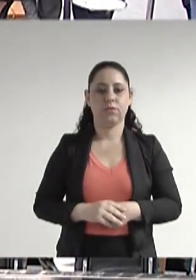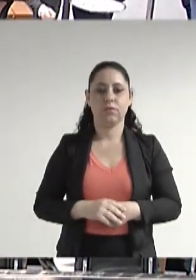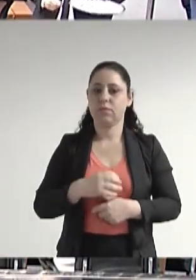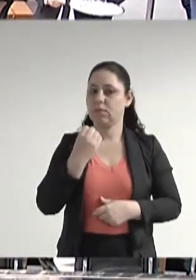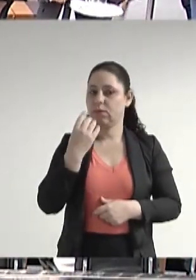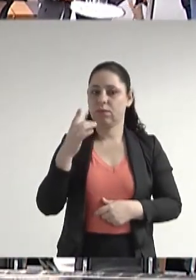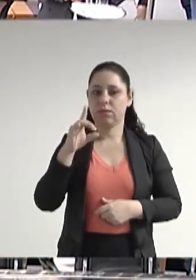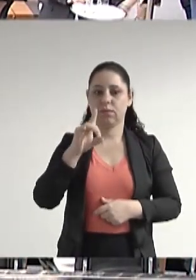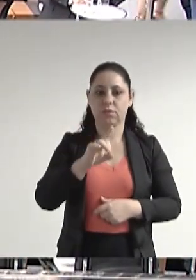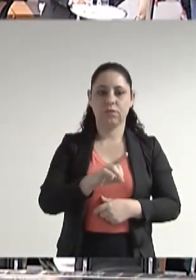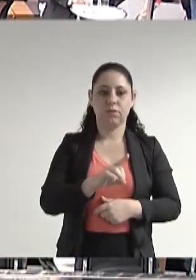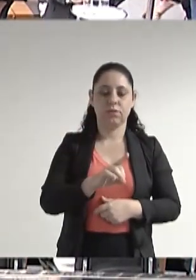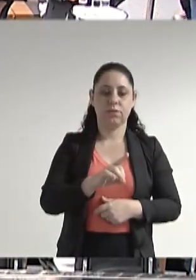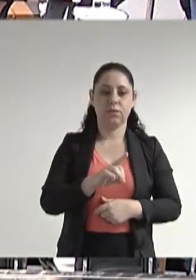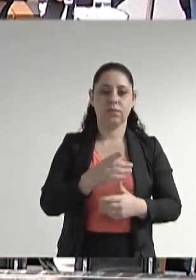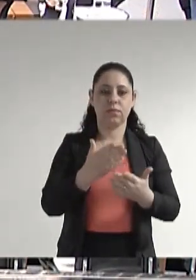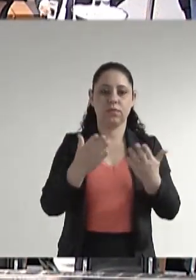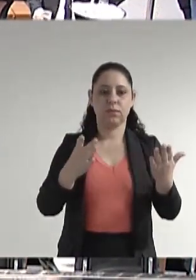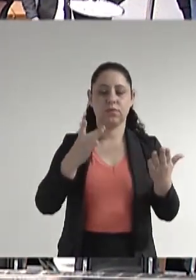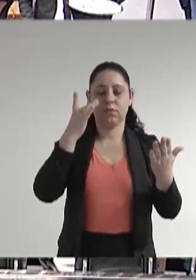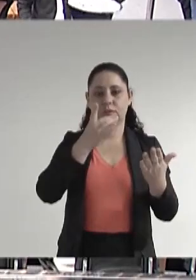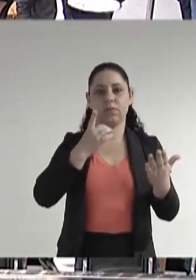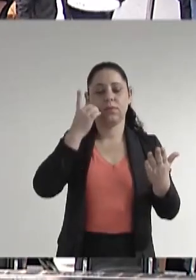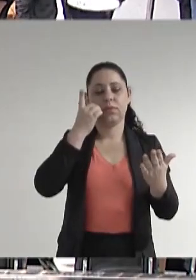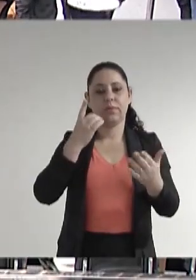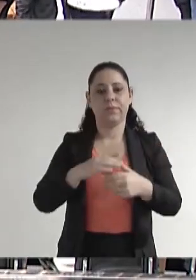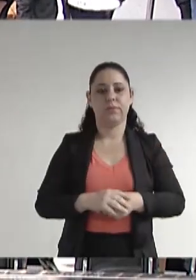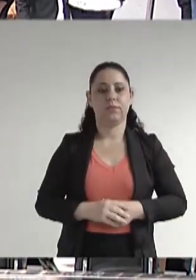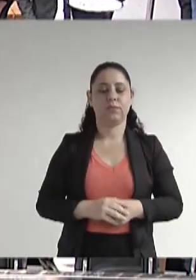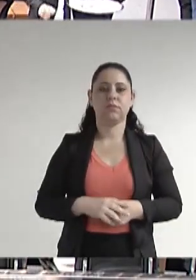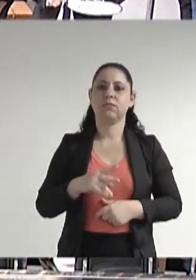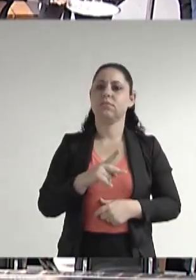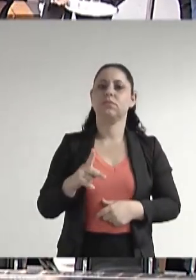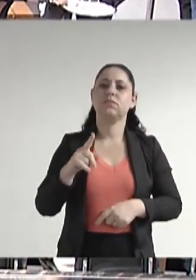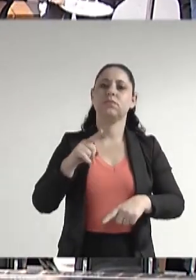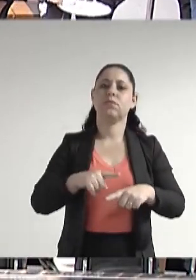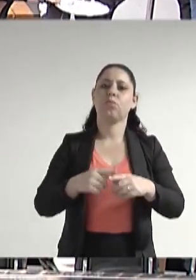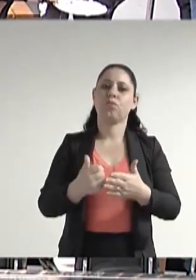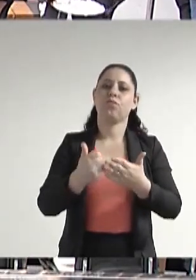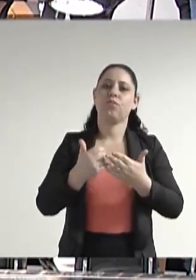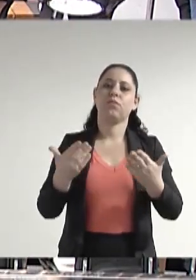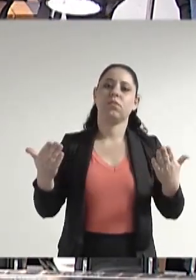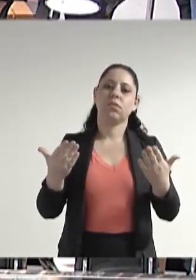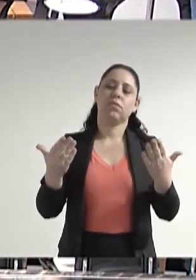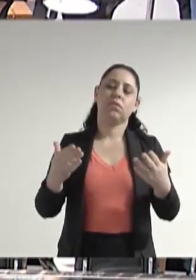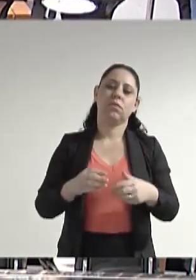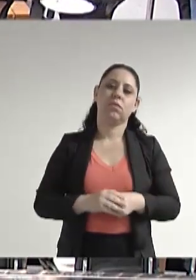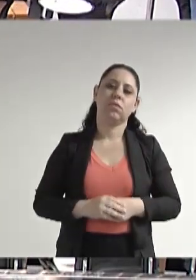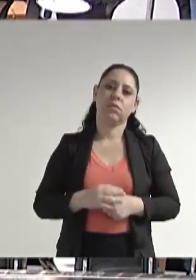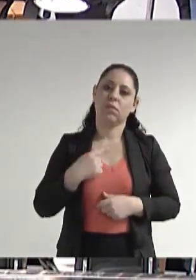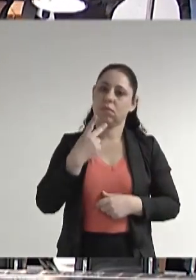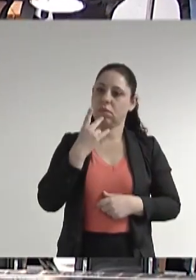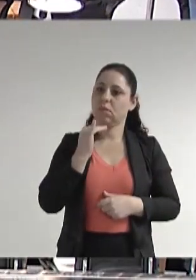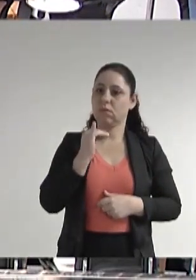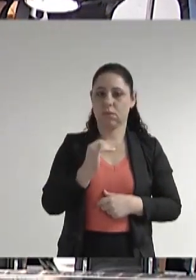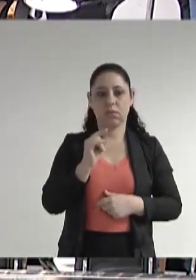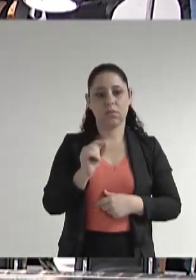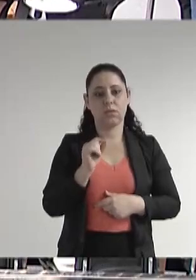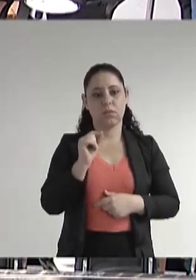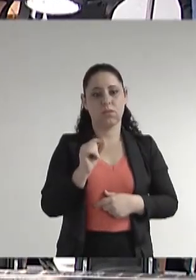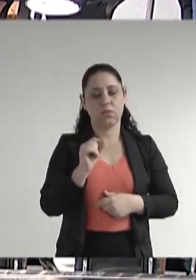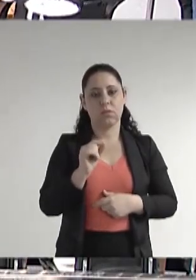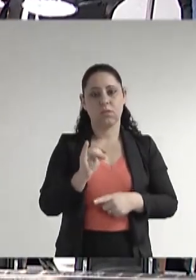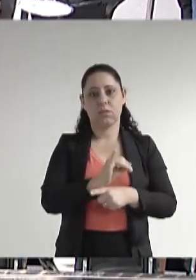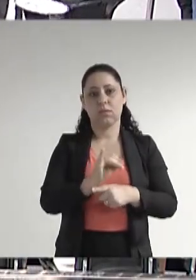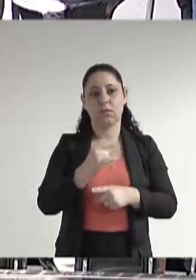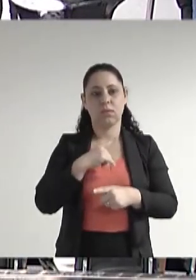Bom dia, senhor presidente. Bom dia, nobres deputados. Presidente, o motivo que me traz até aqui é para falar de uma